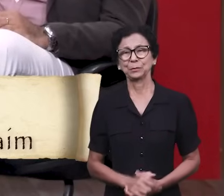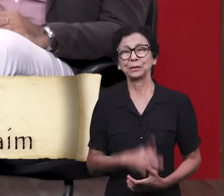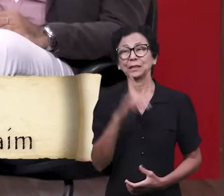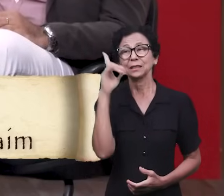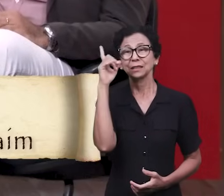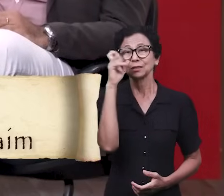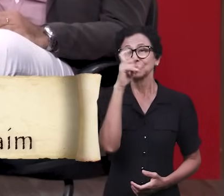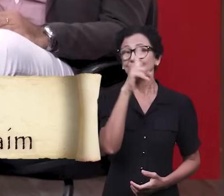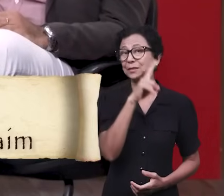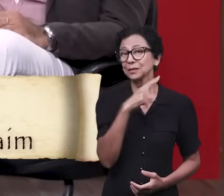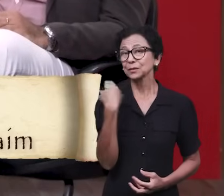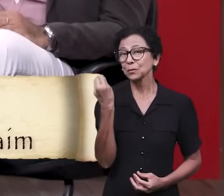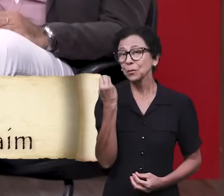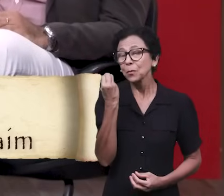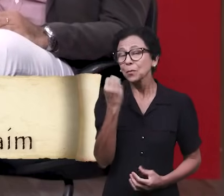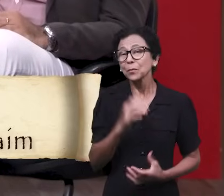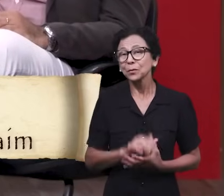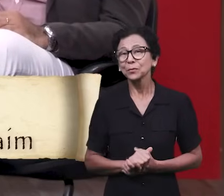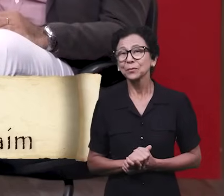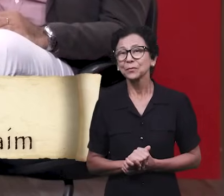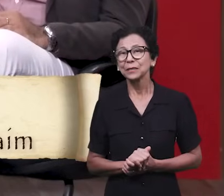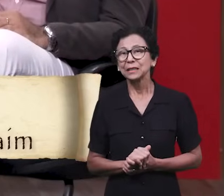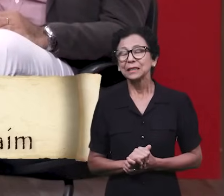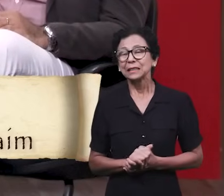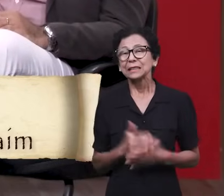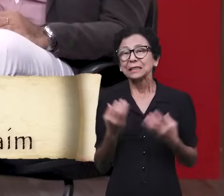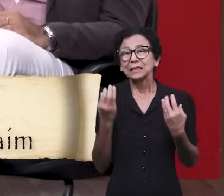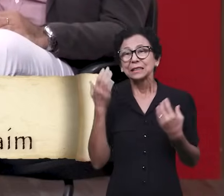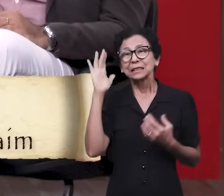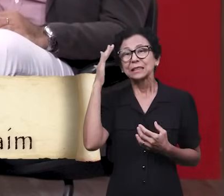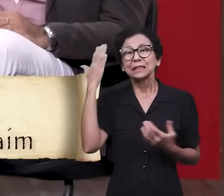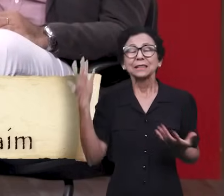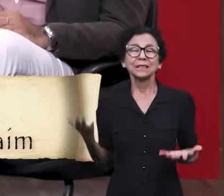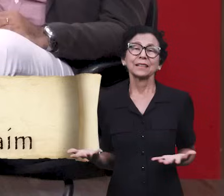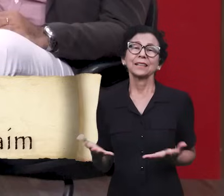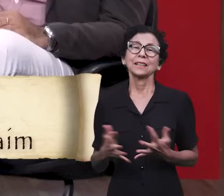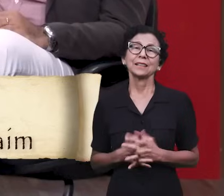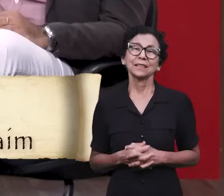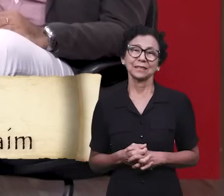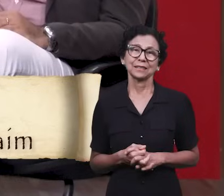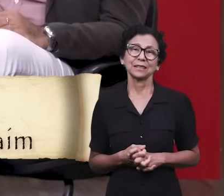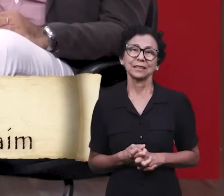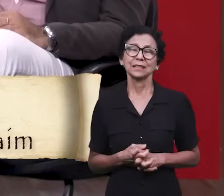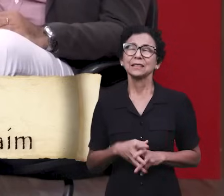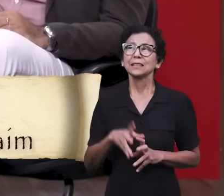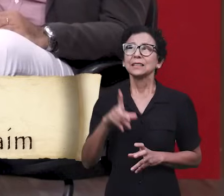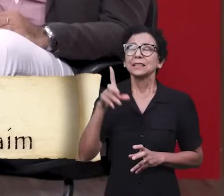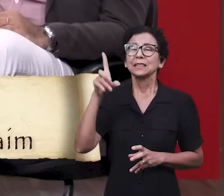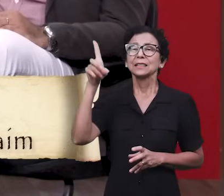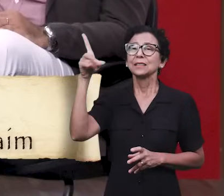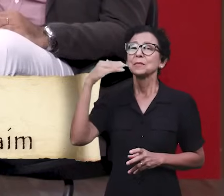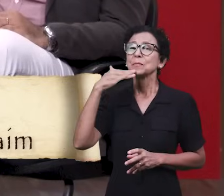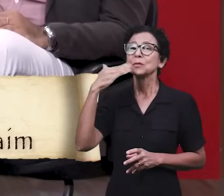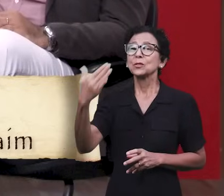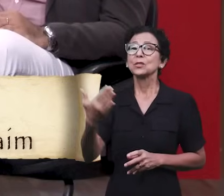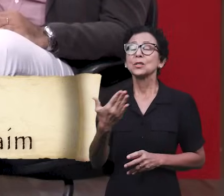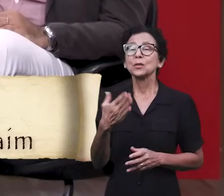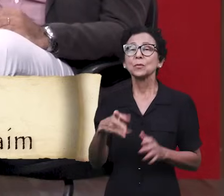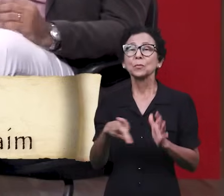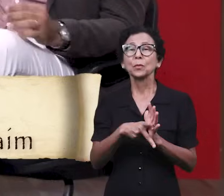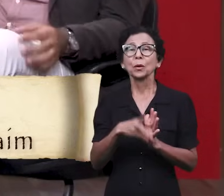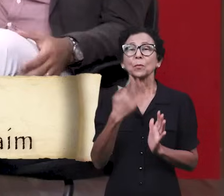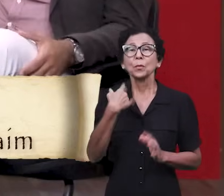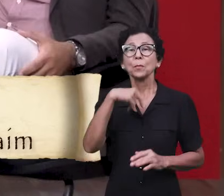incompreendido humanamente, né? O Senhor pediu um pai para sacrificar um filho, e ali ele